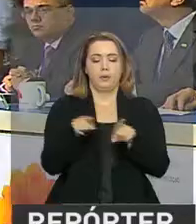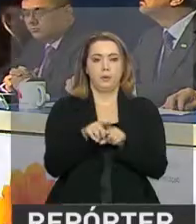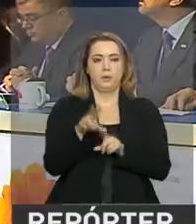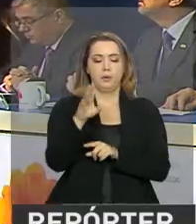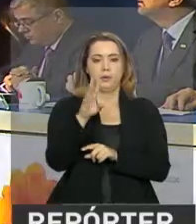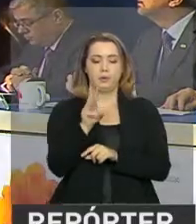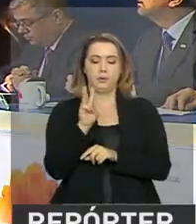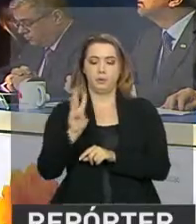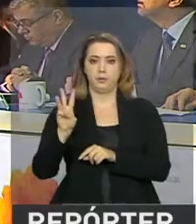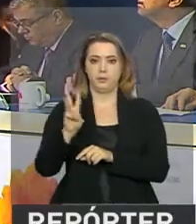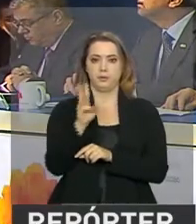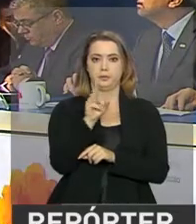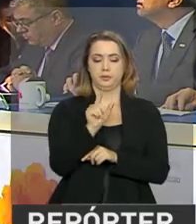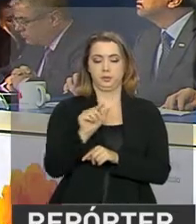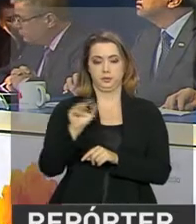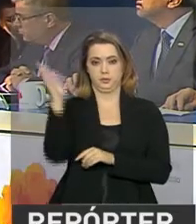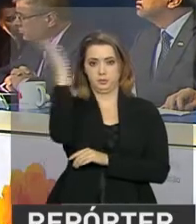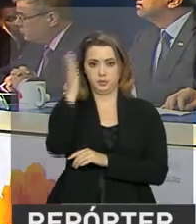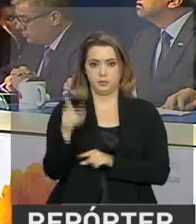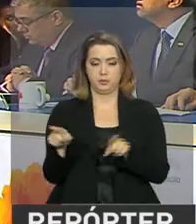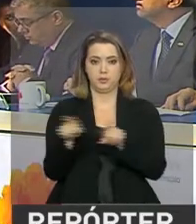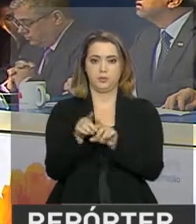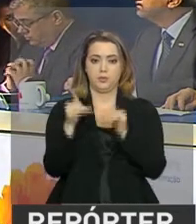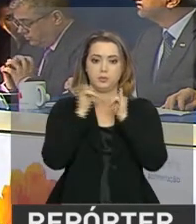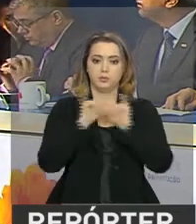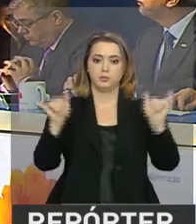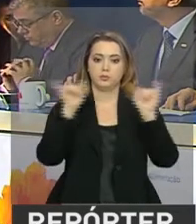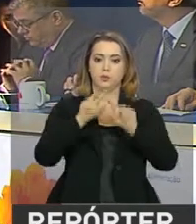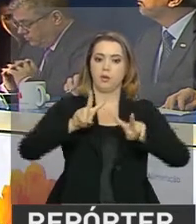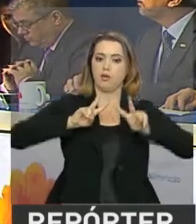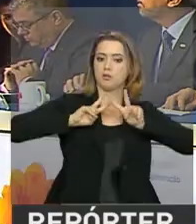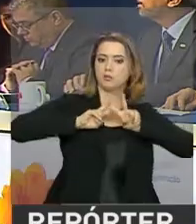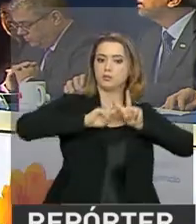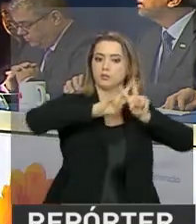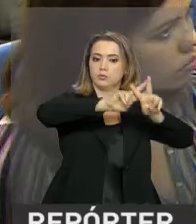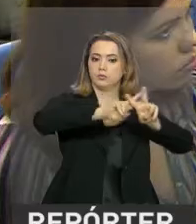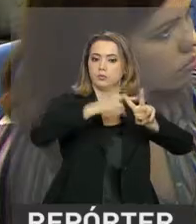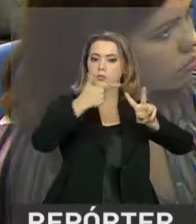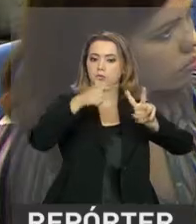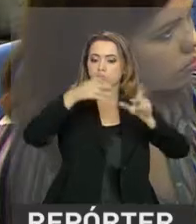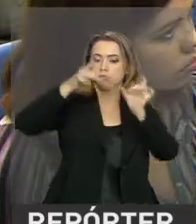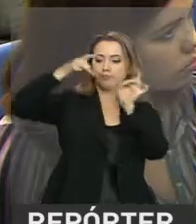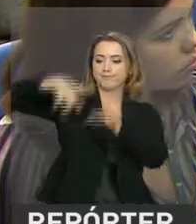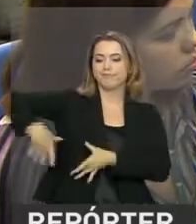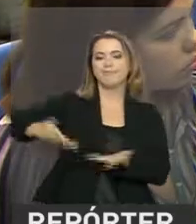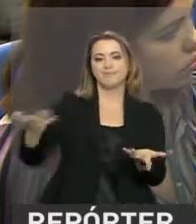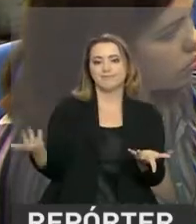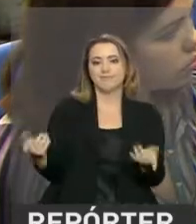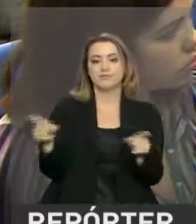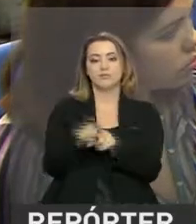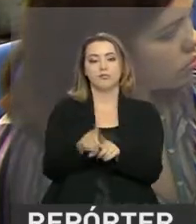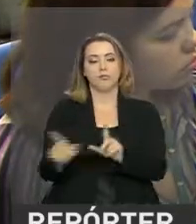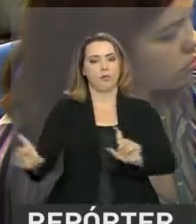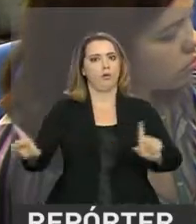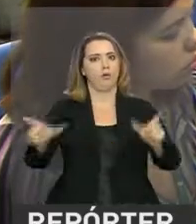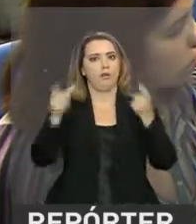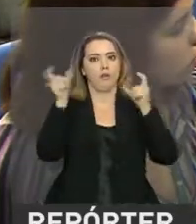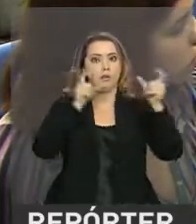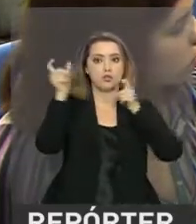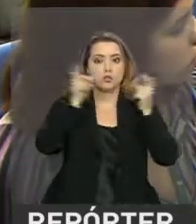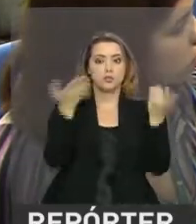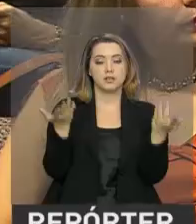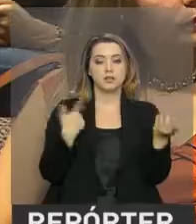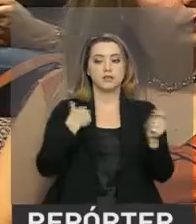Brasil, lançaram nesta terça-feira a campanha #SemDesperdício. A intenção é chamar a atenção para